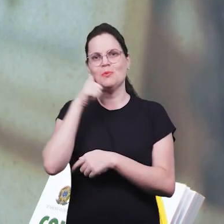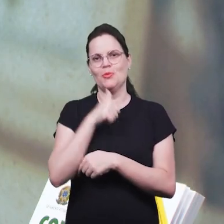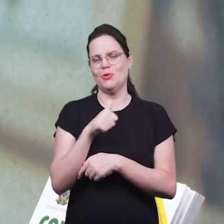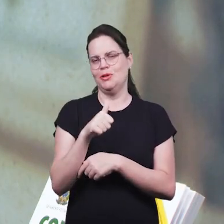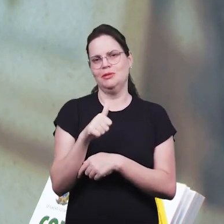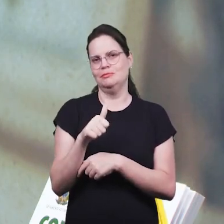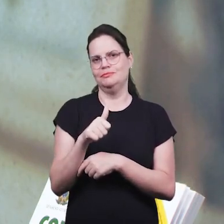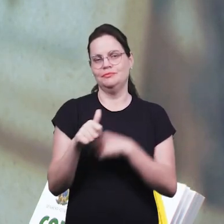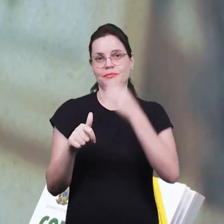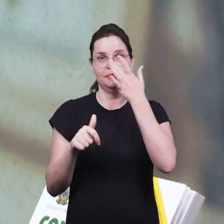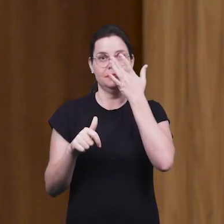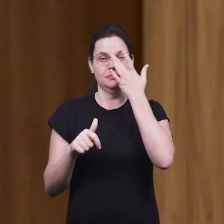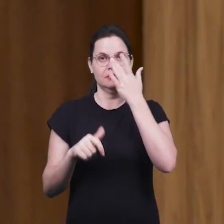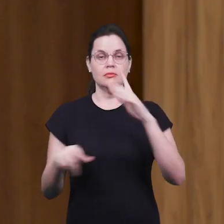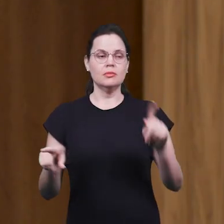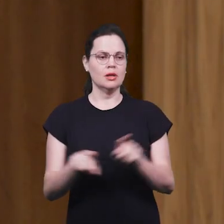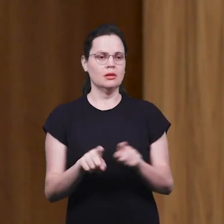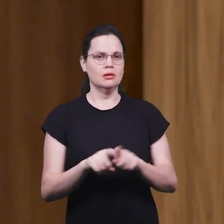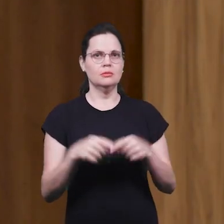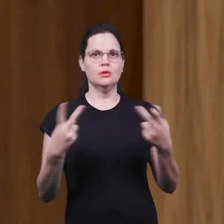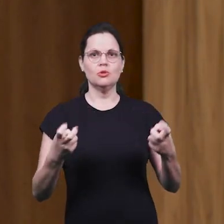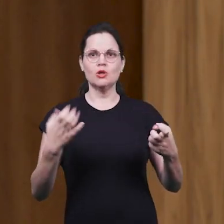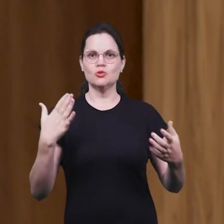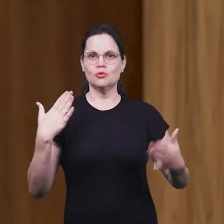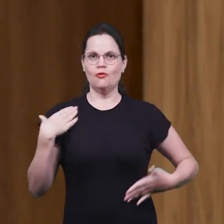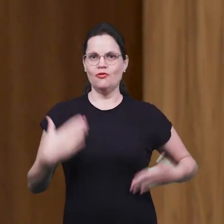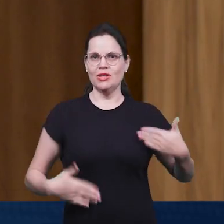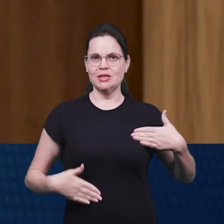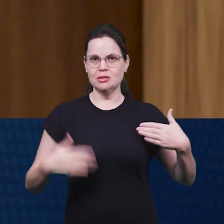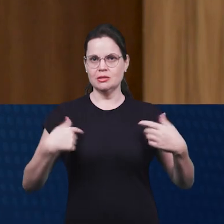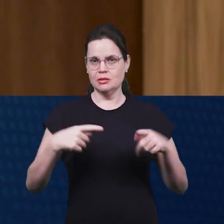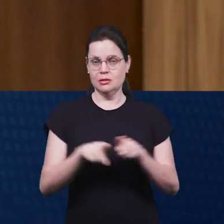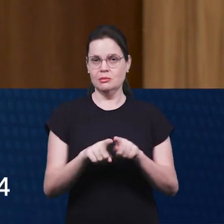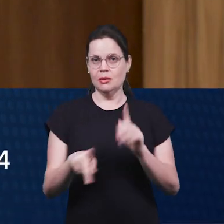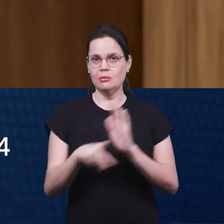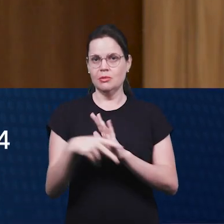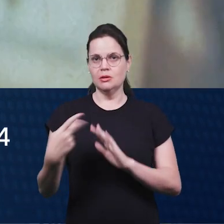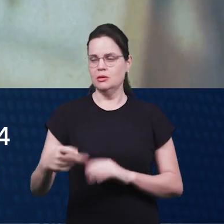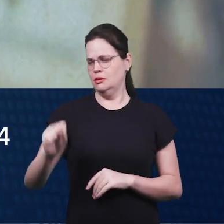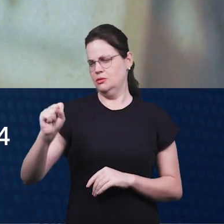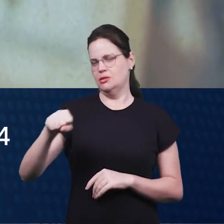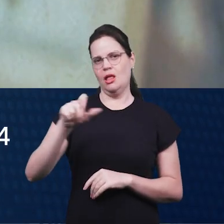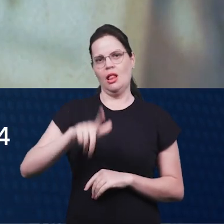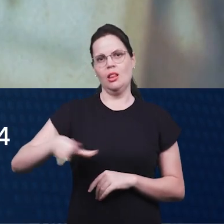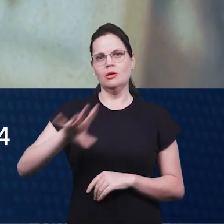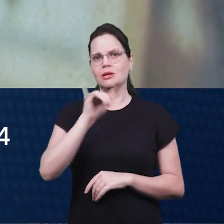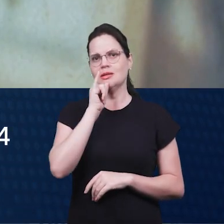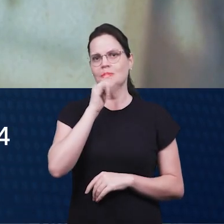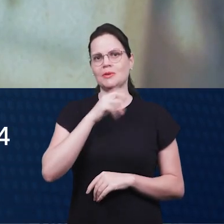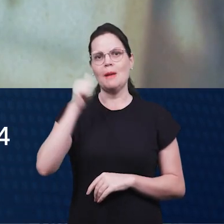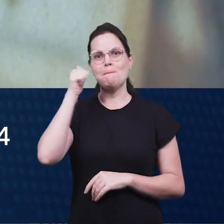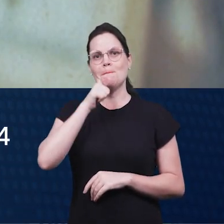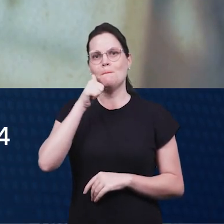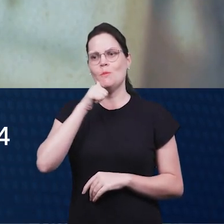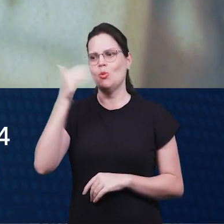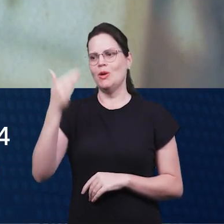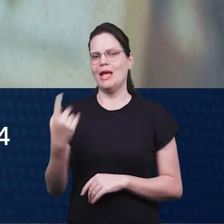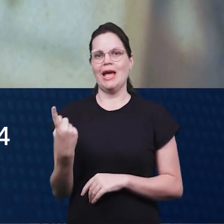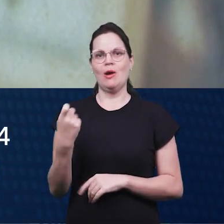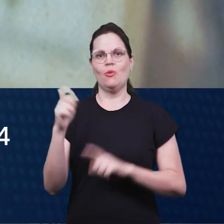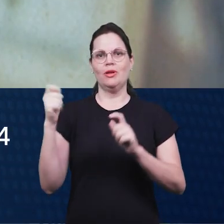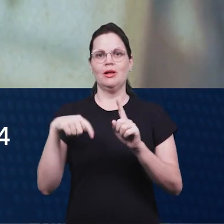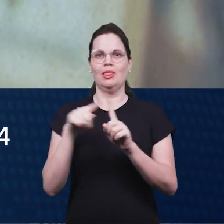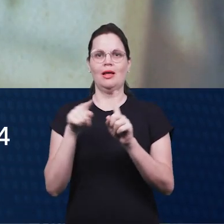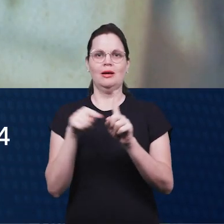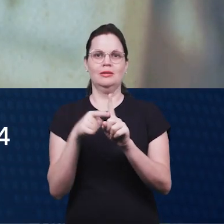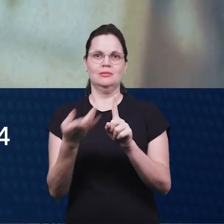trabalhadora mulher. Até por conta da questão física, biológica também, né? 100%. Afinal, somente elas, por exemplo,